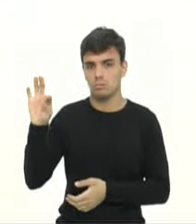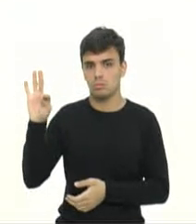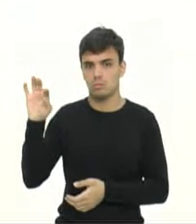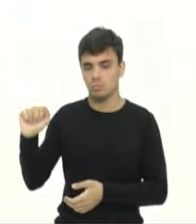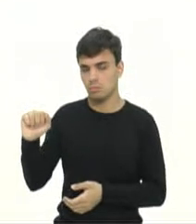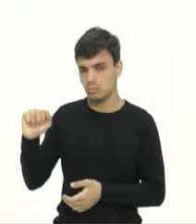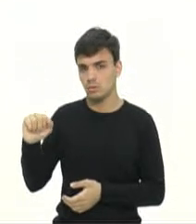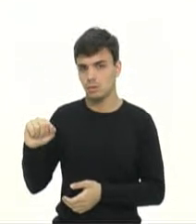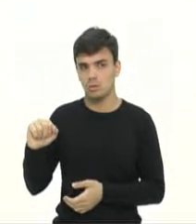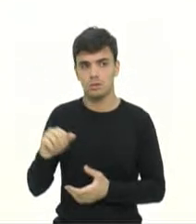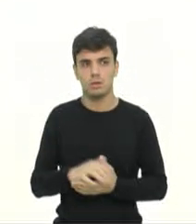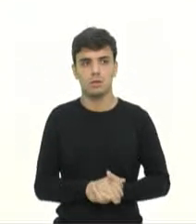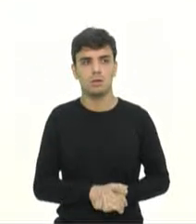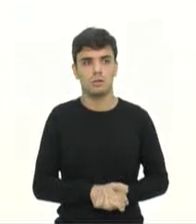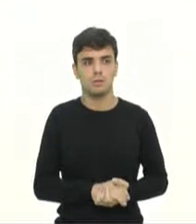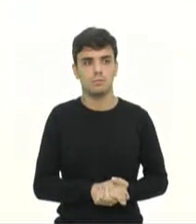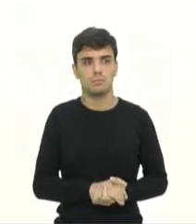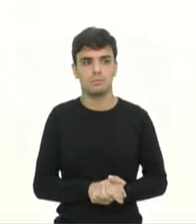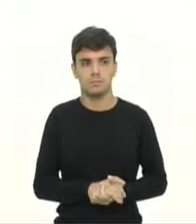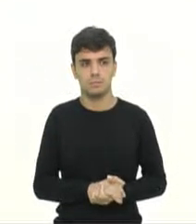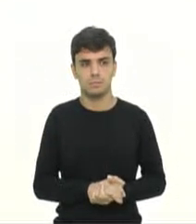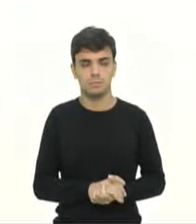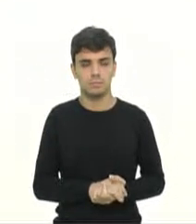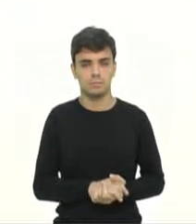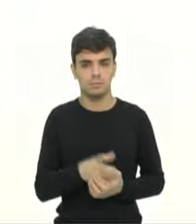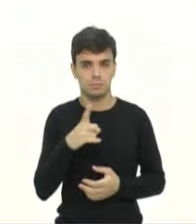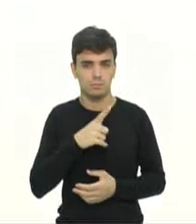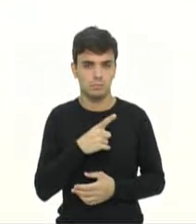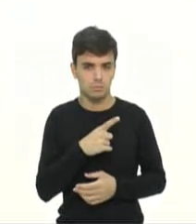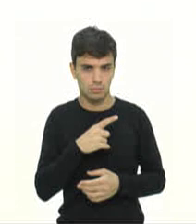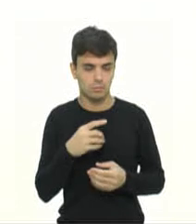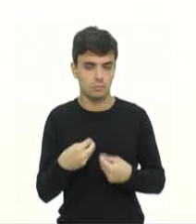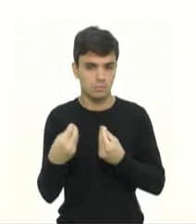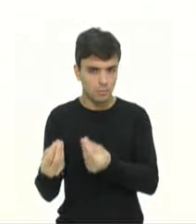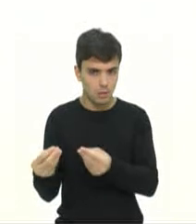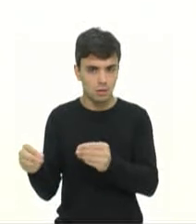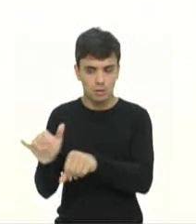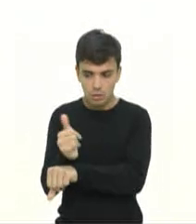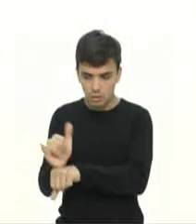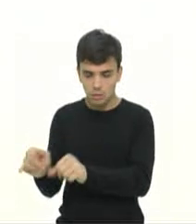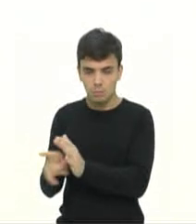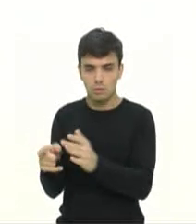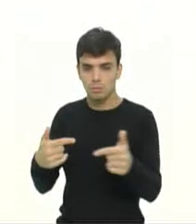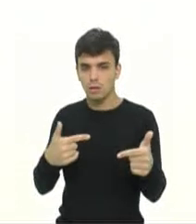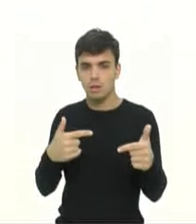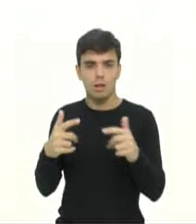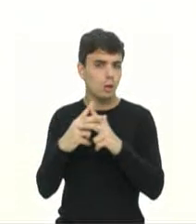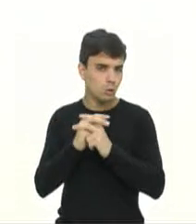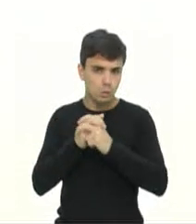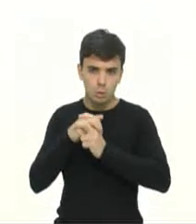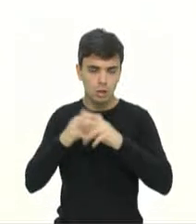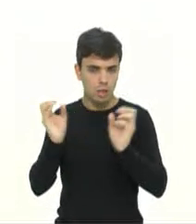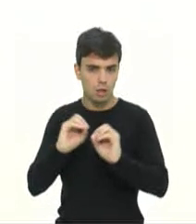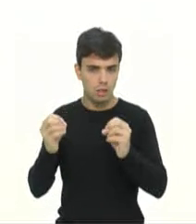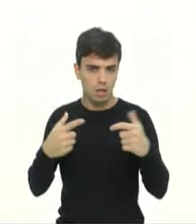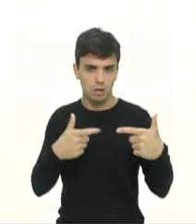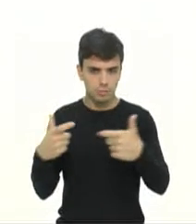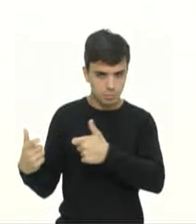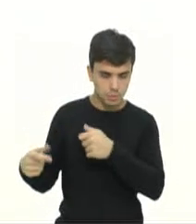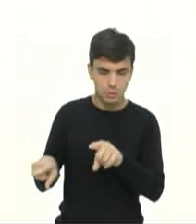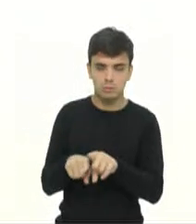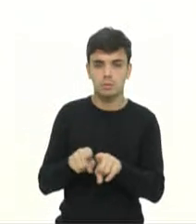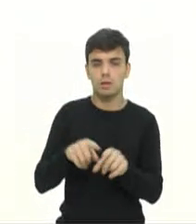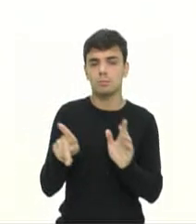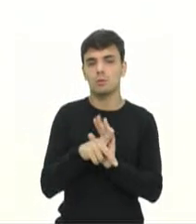do budismo, Bodhidharma levou uma técnica de luta sem armas, com o objetivo de manutenção da saúde e